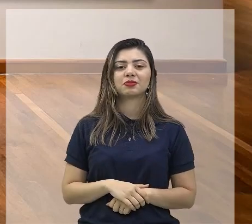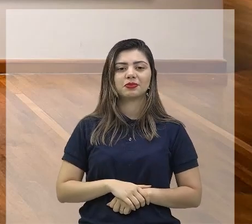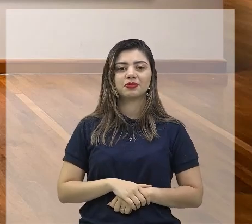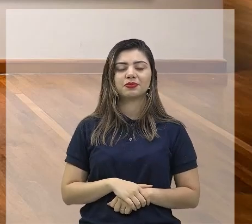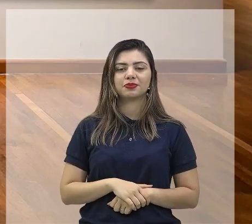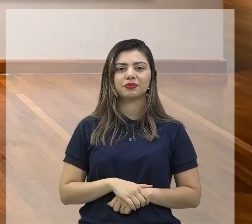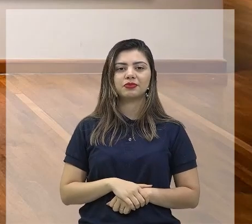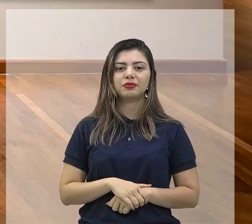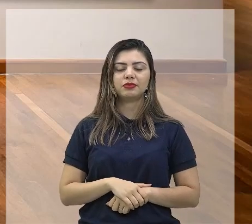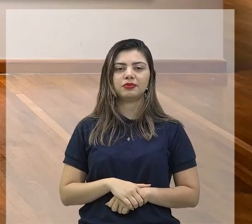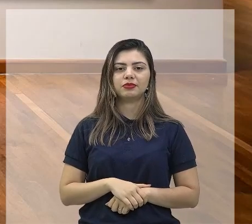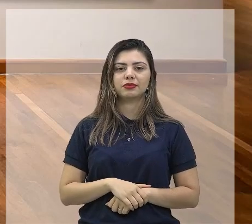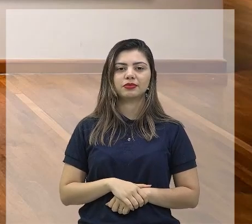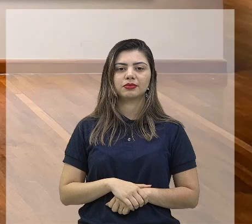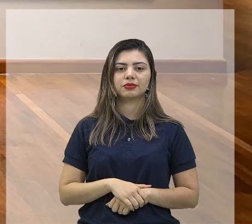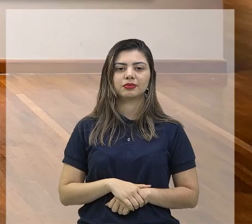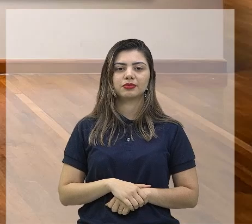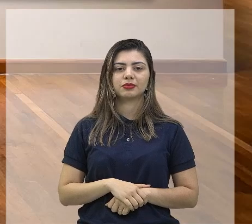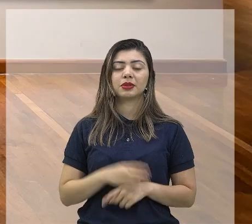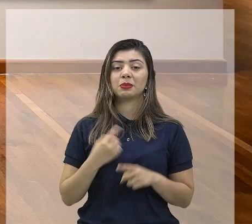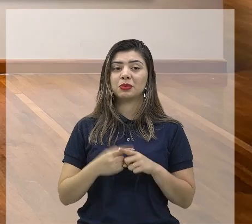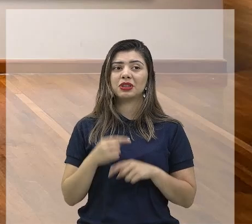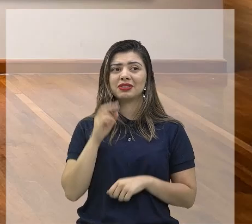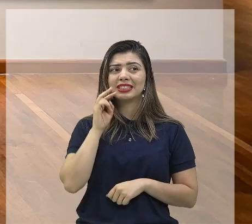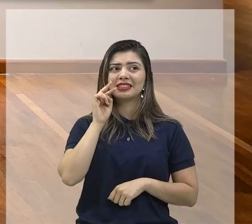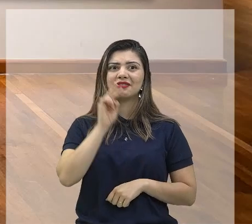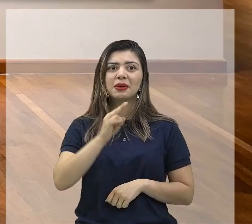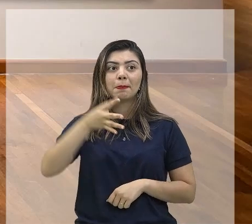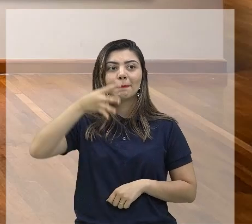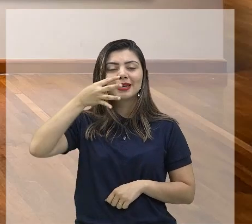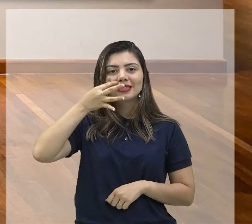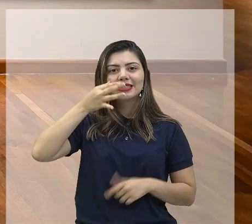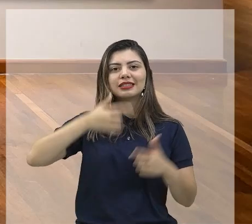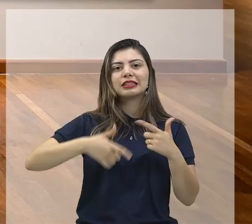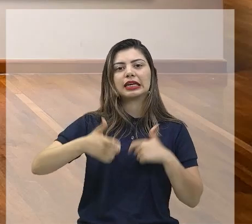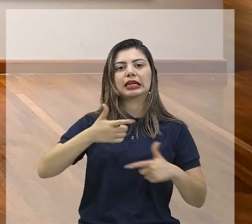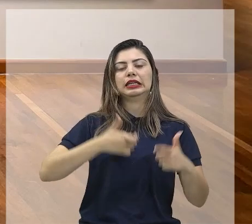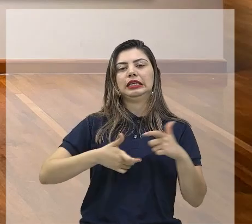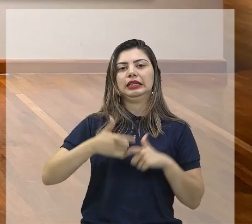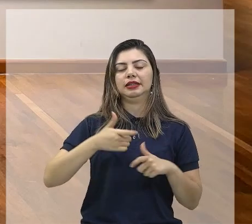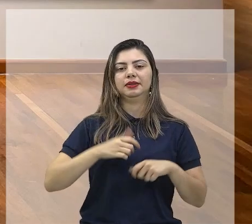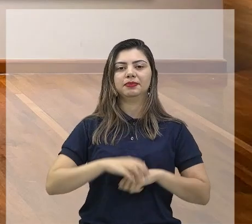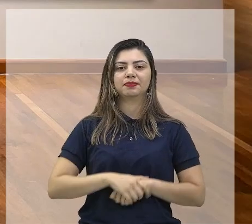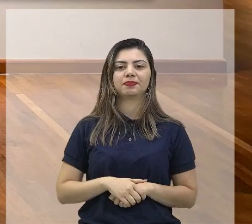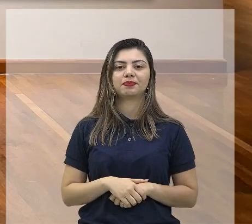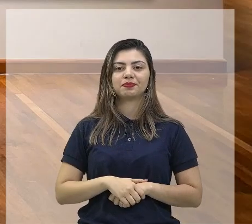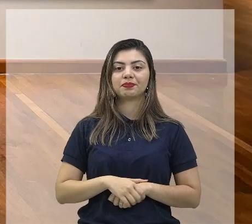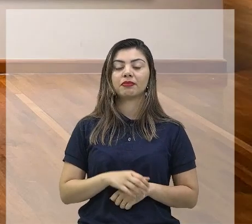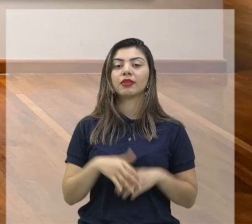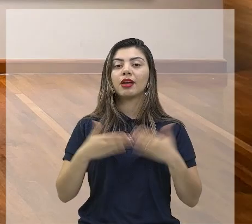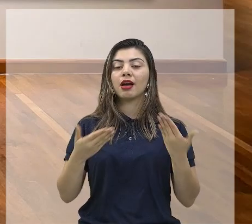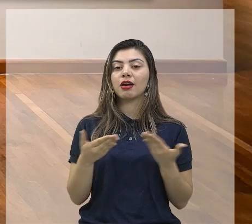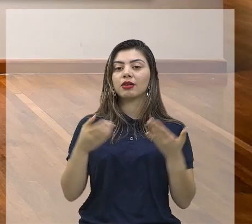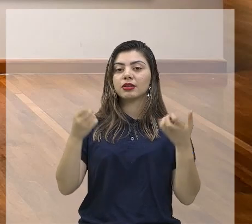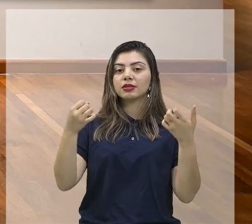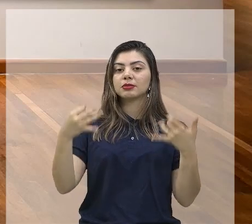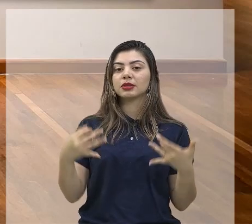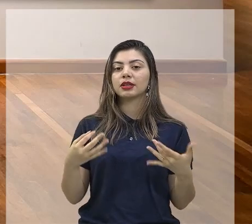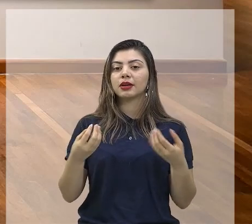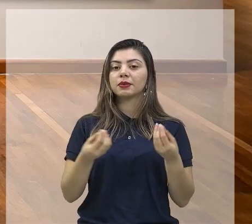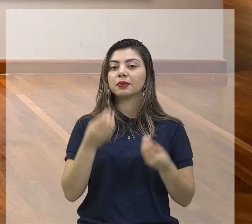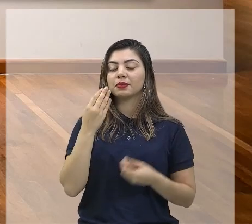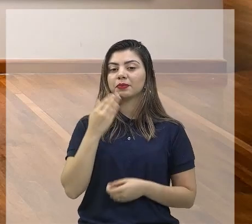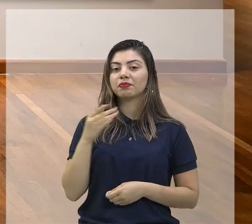nessa visão ali, tato a tato, então, ali com a guerra, tá certo? Então, ó, vamos falar agora sobre a entrada, então,